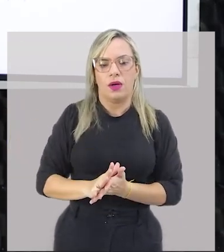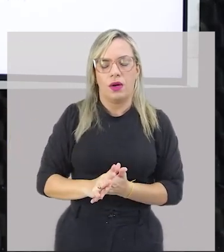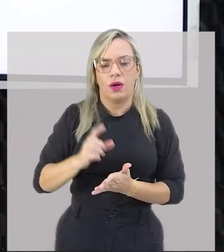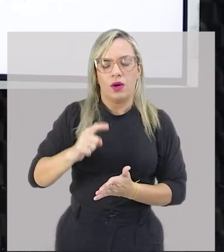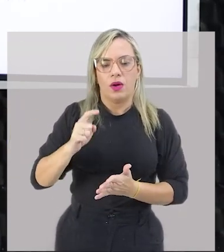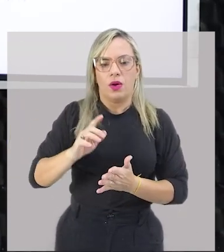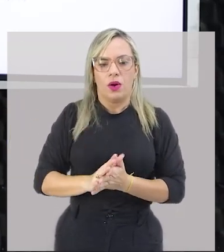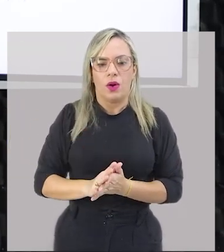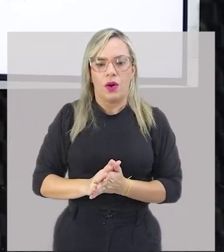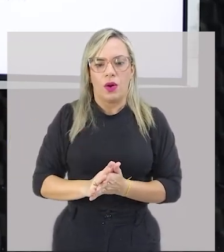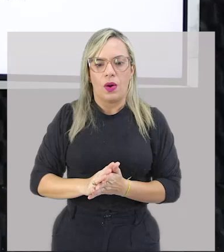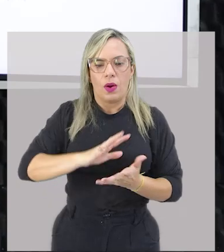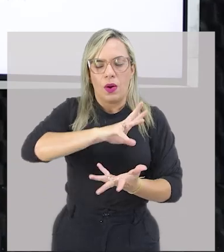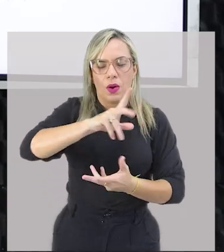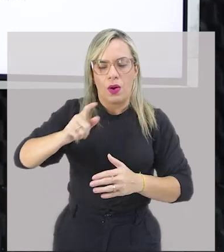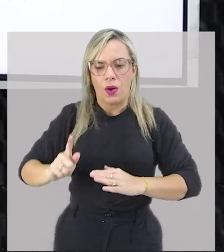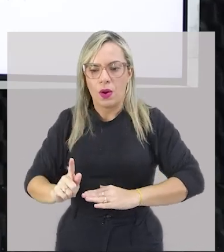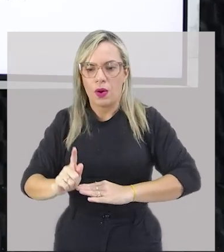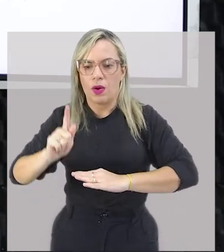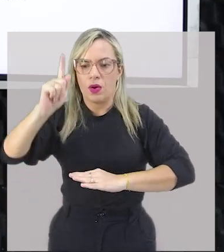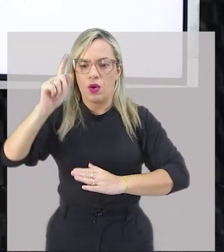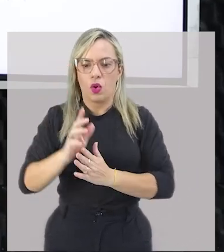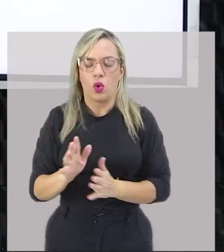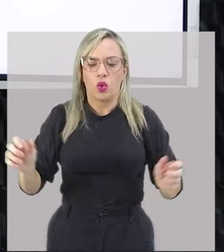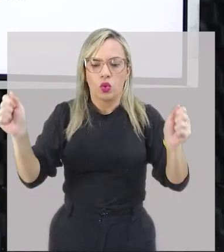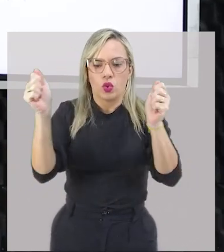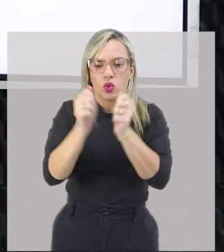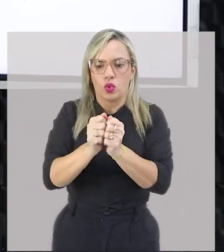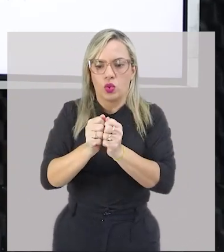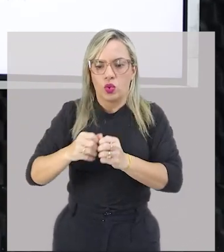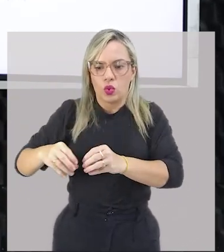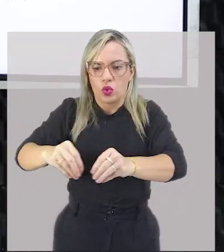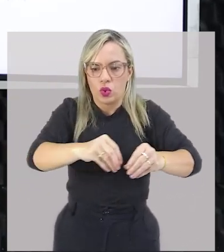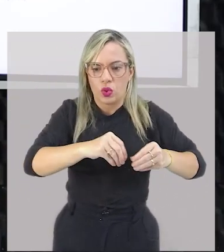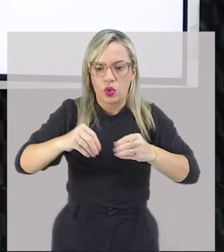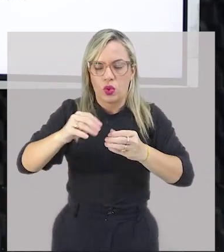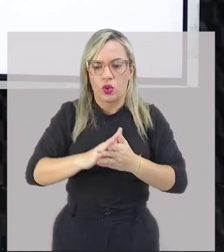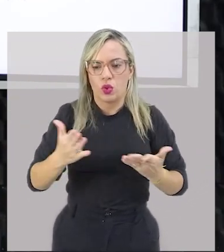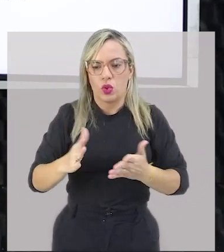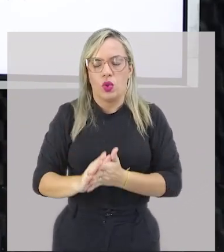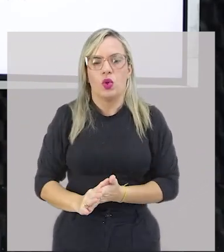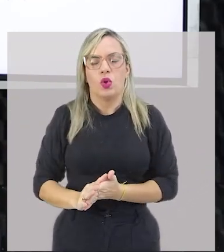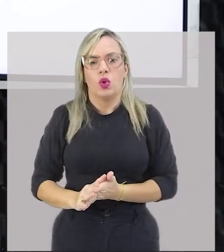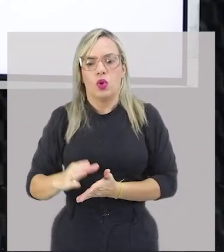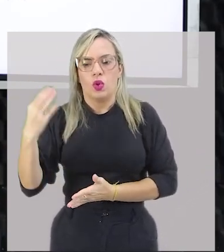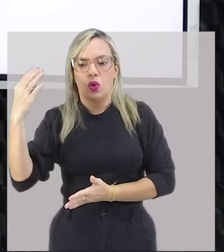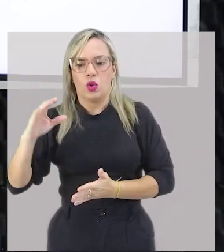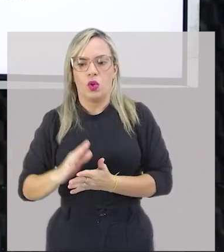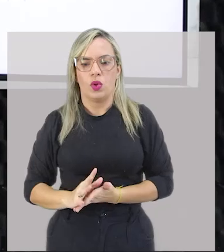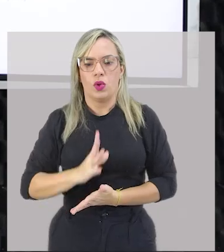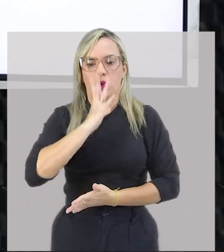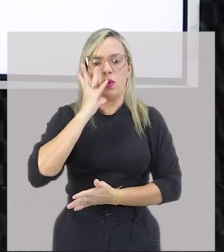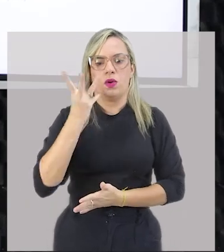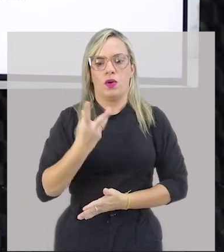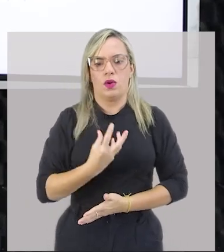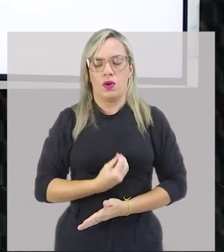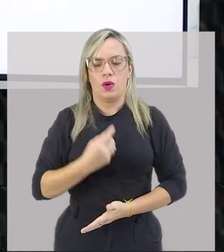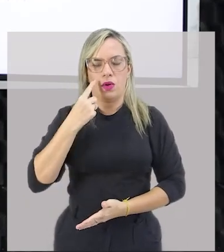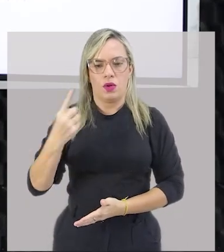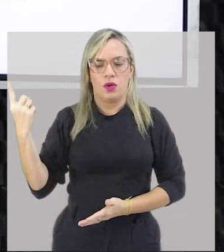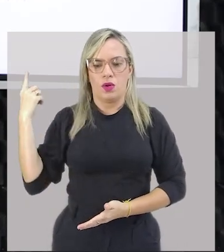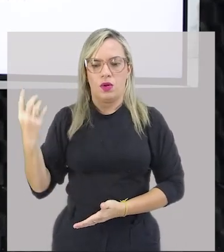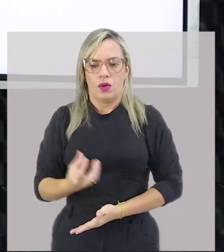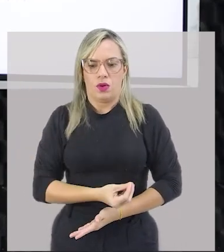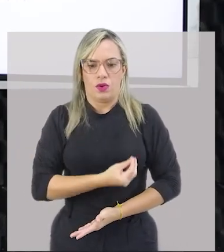atingiriam juntos a superfície. O cientista italiano Galileu Galilei, que viveu naquela época ali, ó,